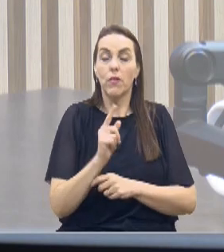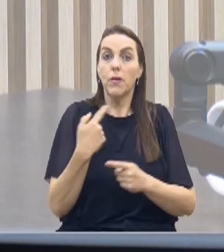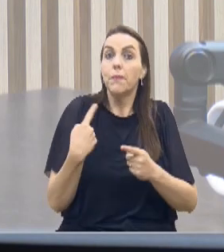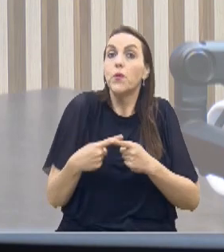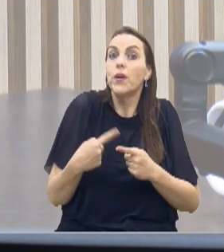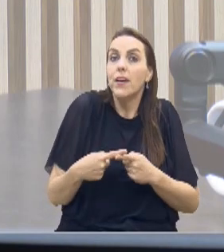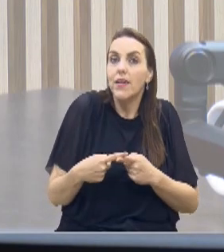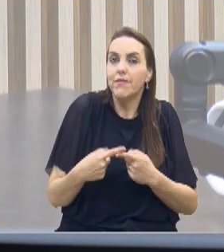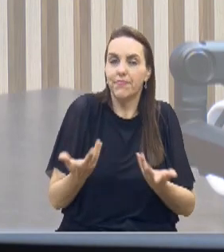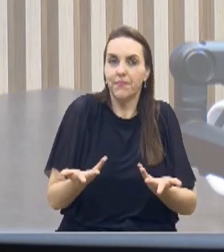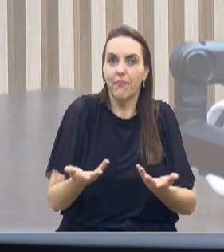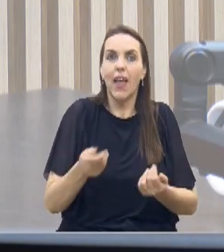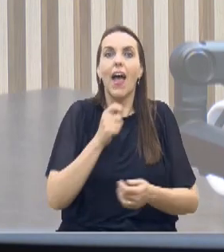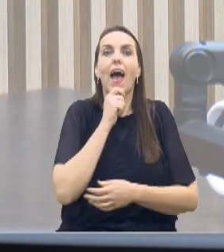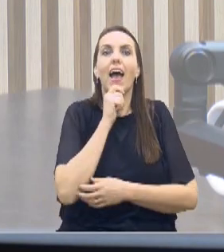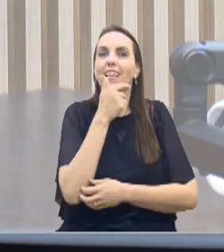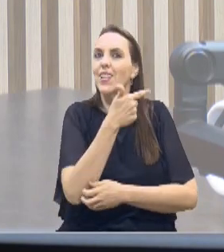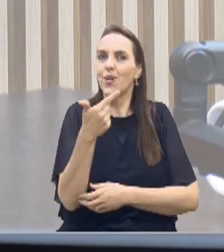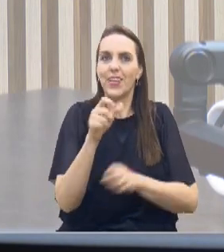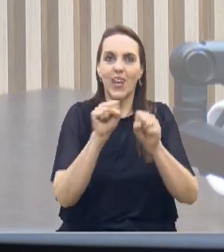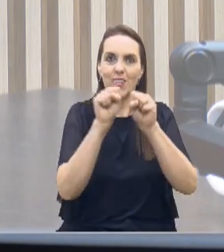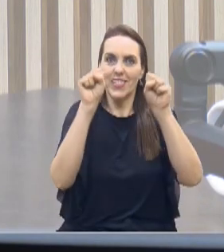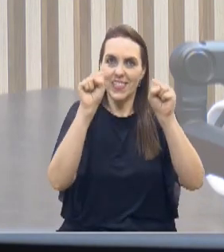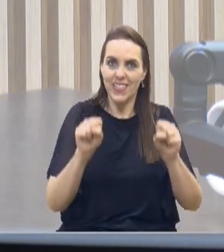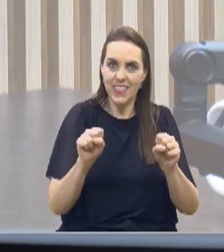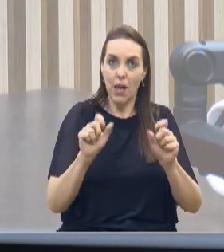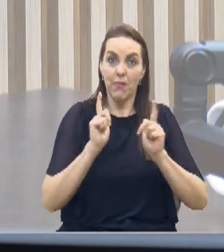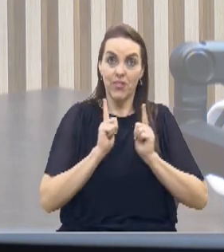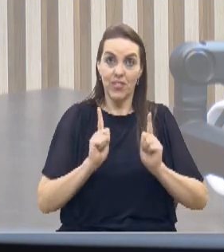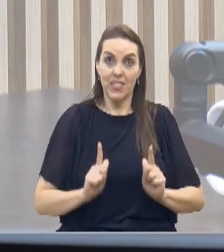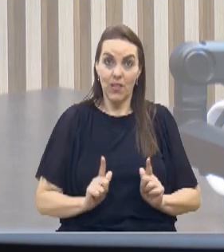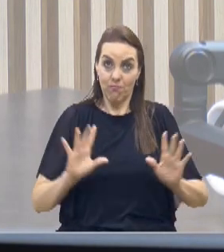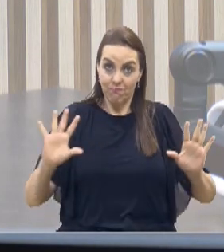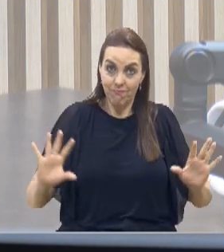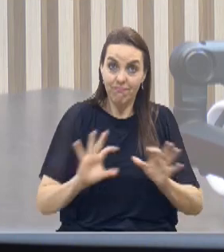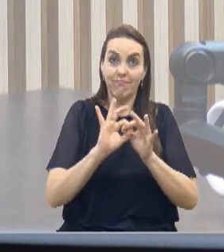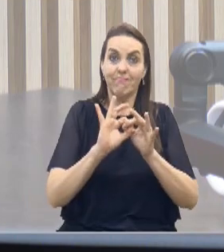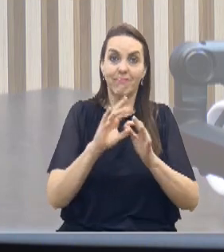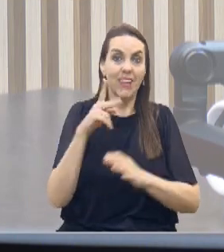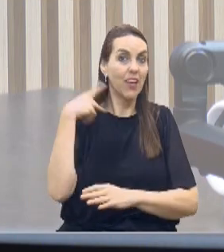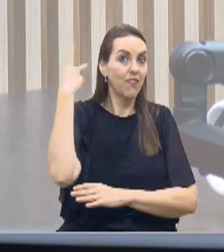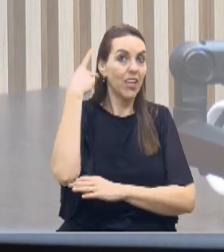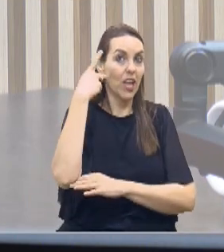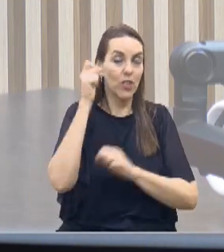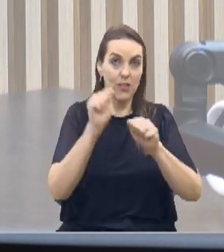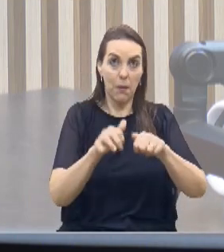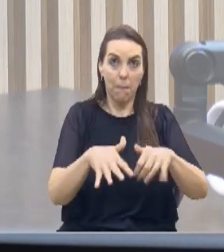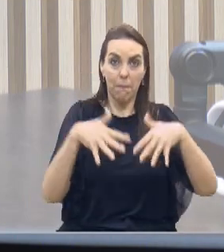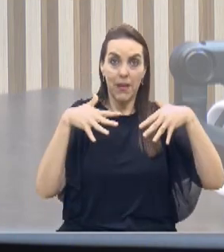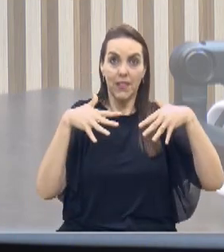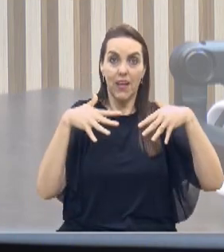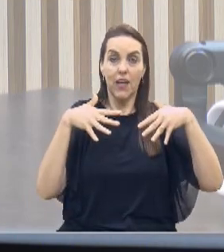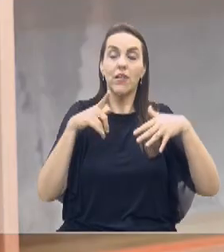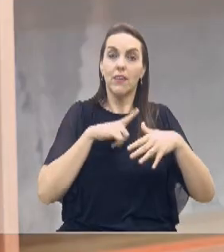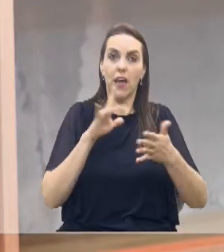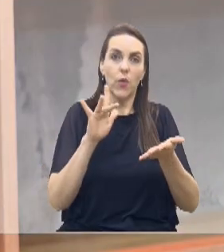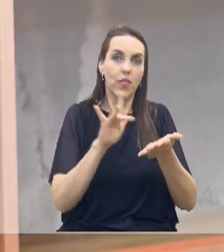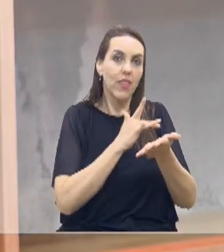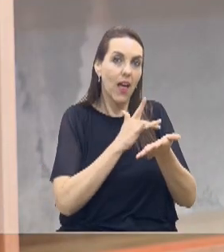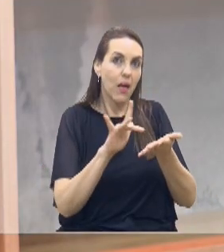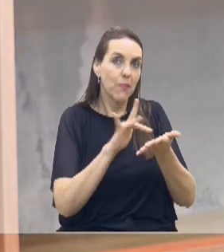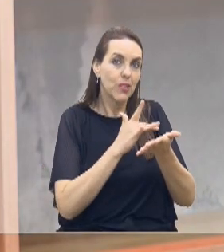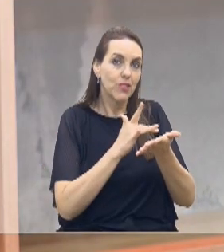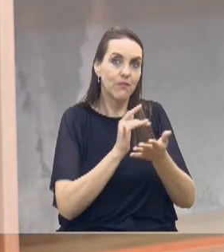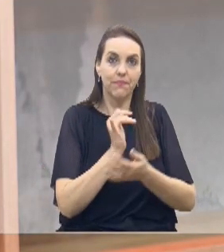Ah, porque a gente ainda não tem um sistema de gestão integrada que quando os vereadores descem ao plenário, eles tenham um tablet, por exemplo. Ainda é um